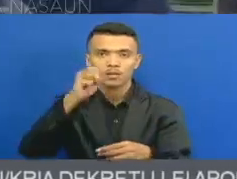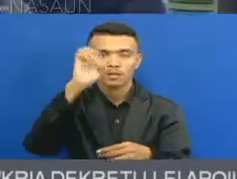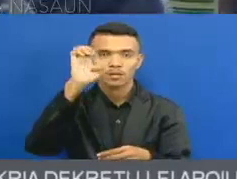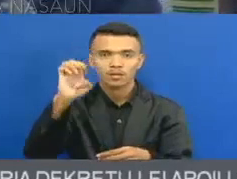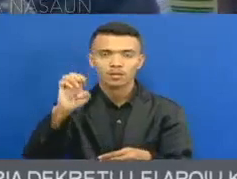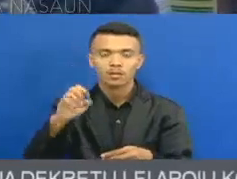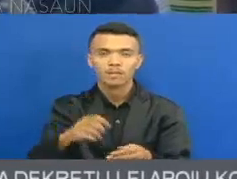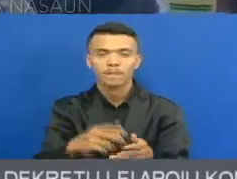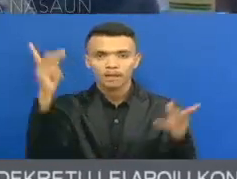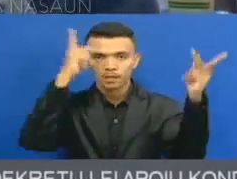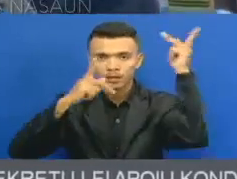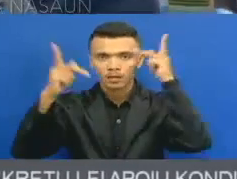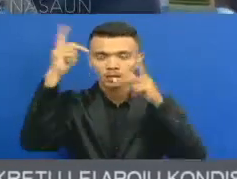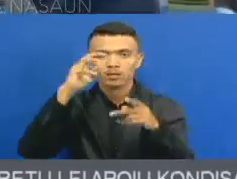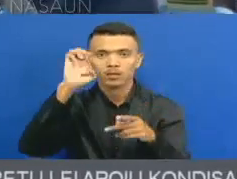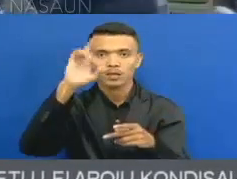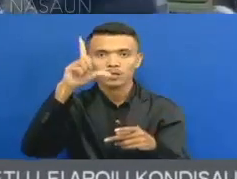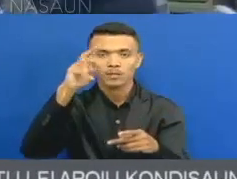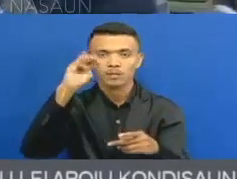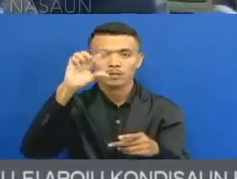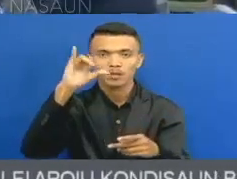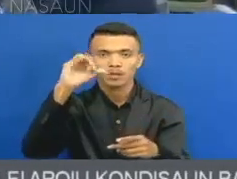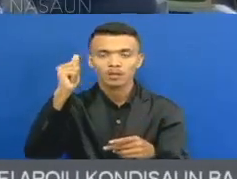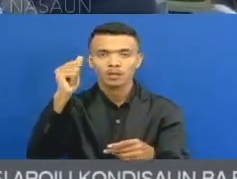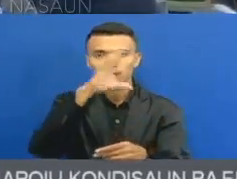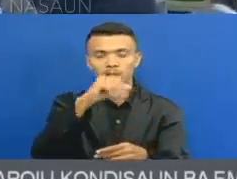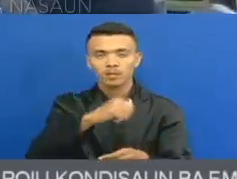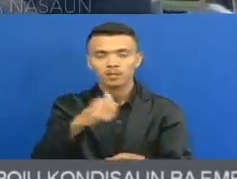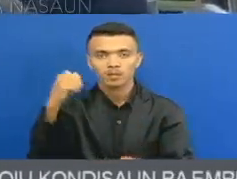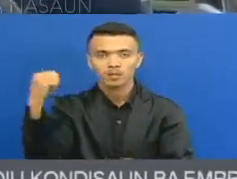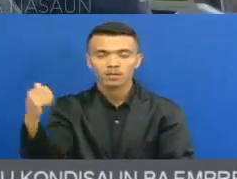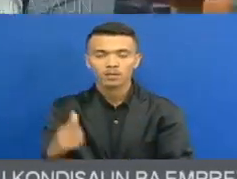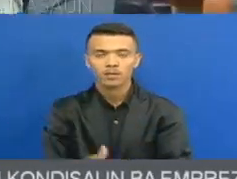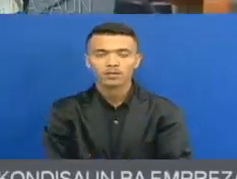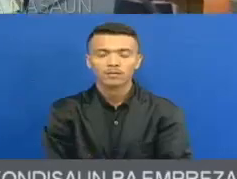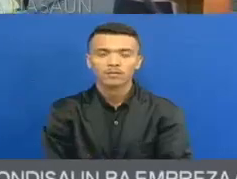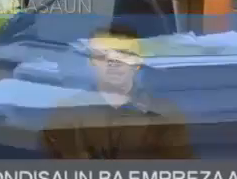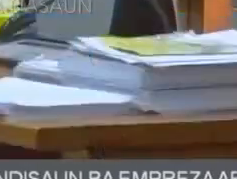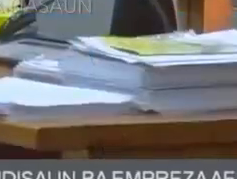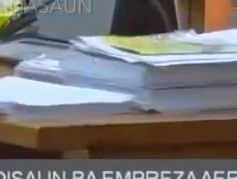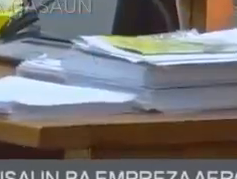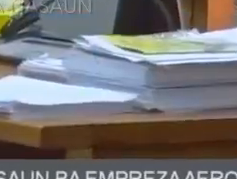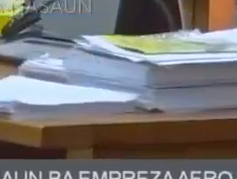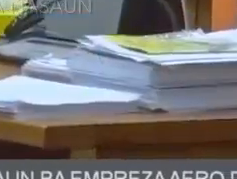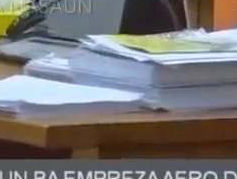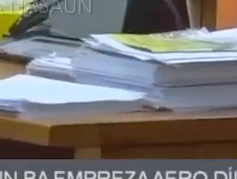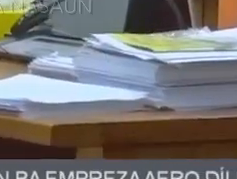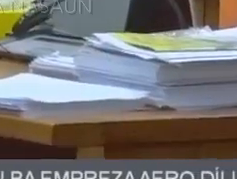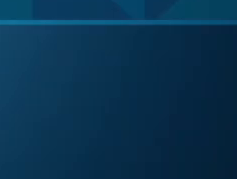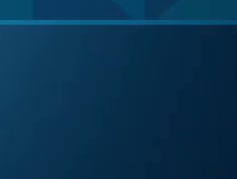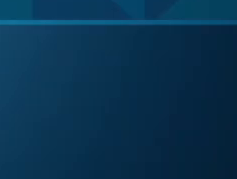Hanessan, caso Ebilha Pires, Fonfon Guerra no Siracelo. João Aníbal, Oladido Pacheco, ba RTTL.